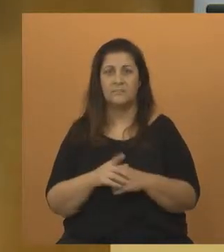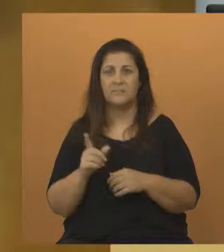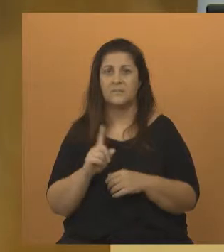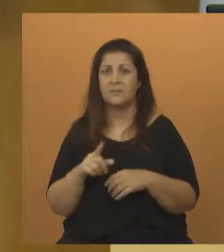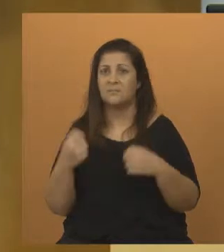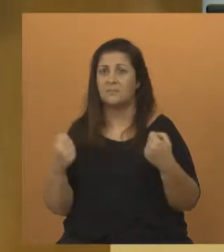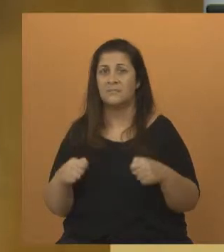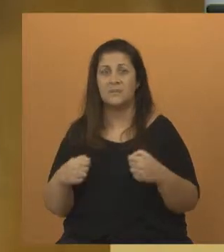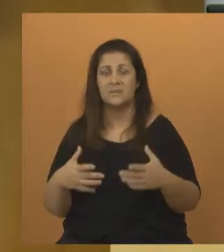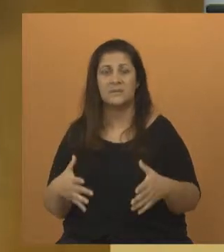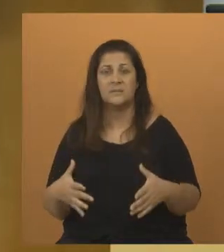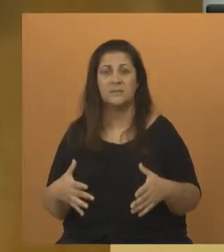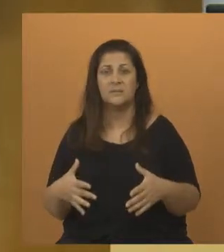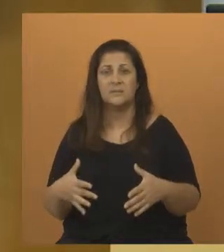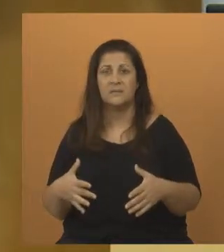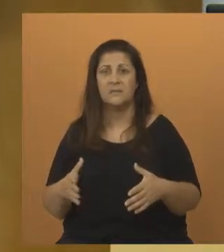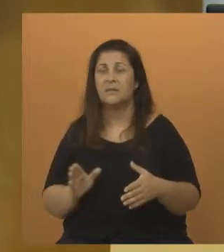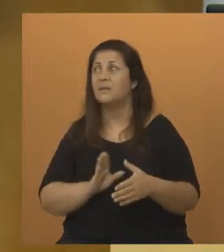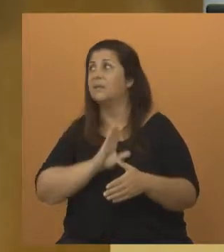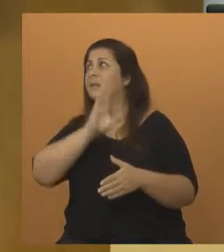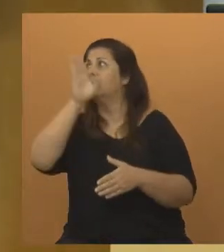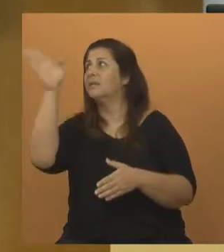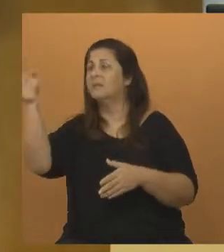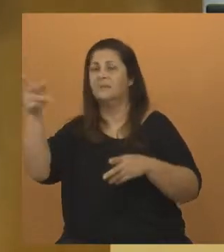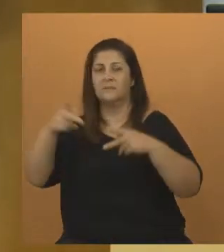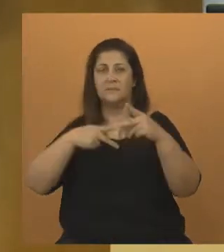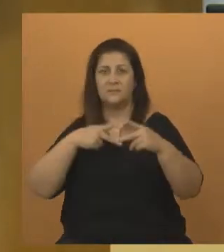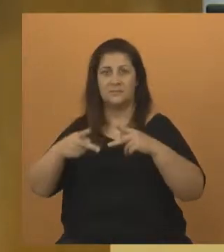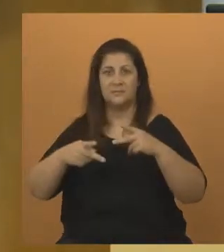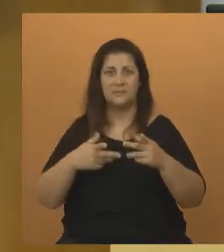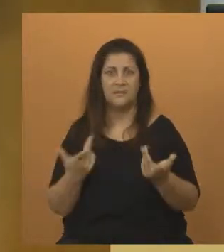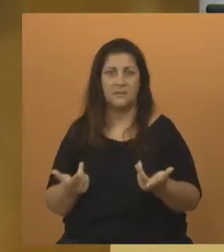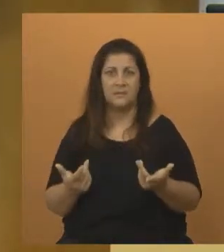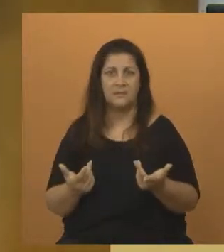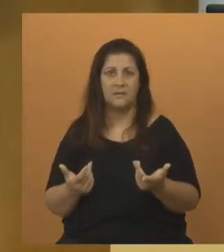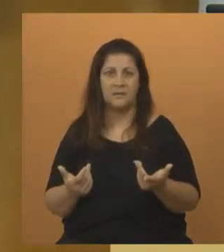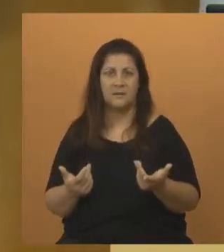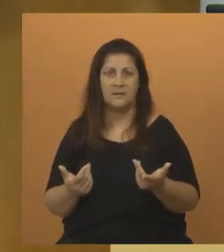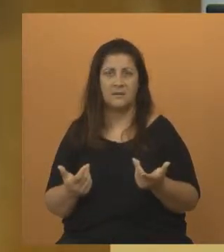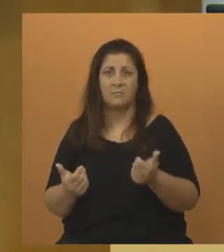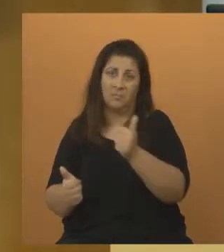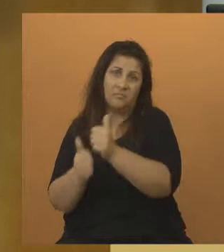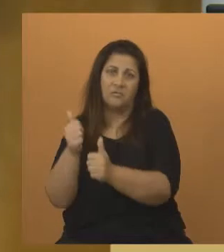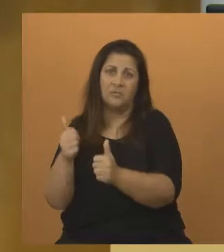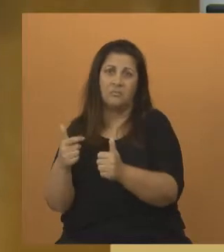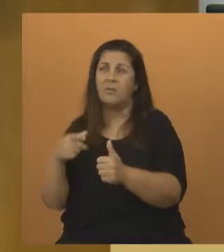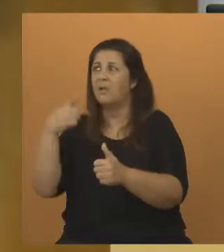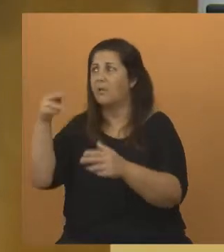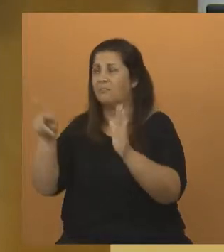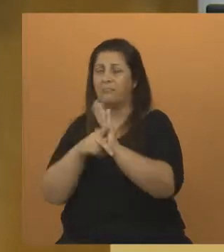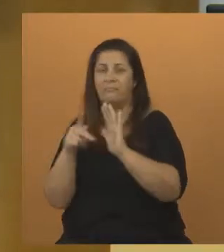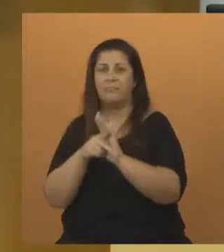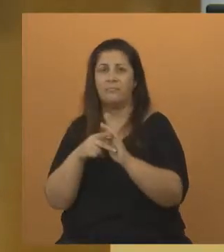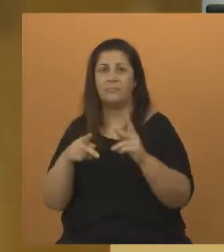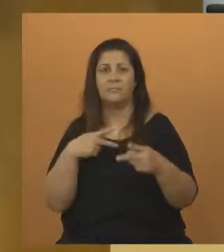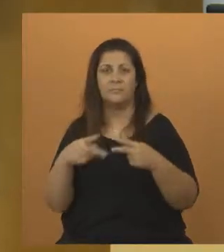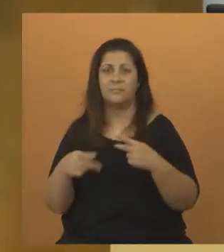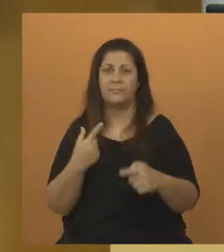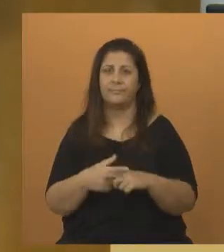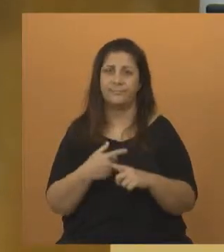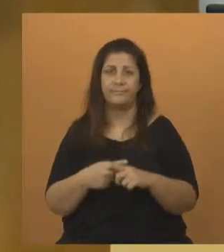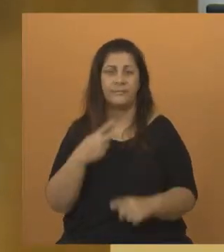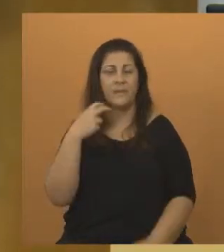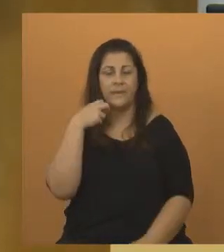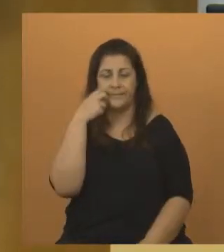precisar mais ir para São José dos Campos para jogar no campo de São José dos Campos. Por quê? É uma